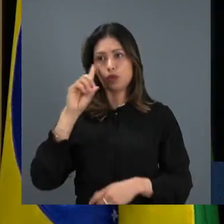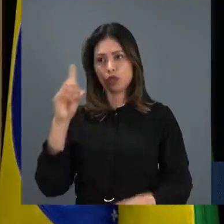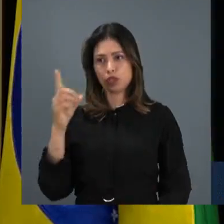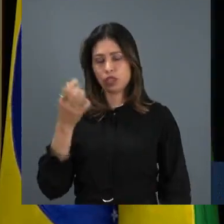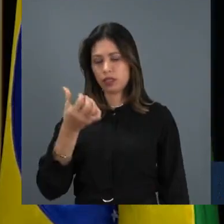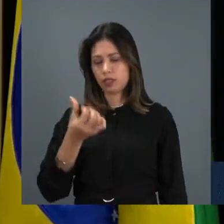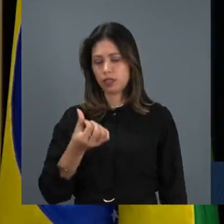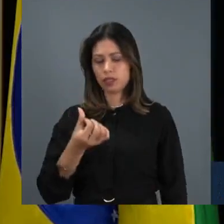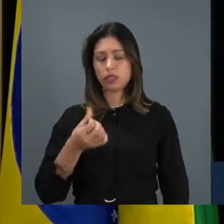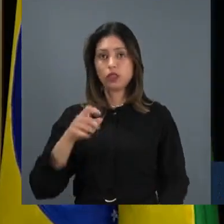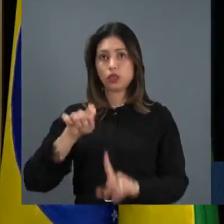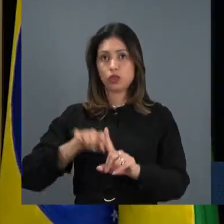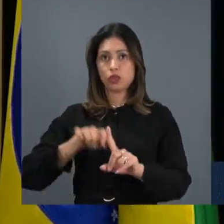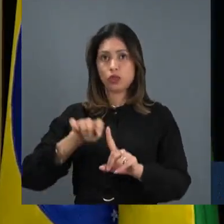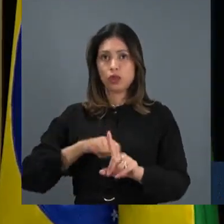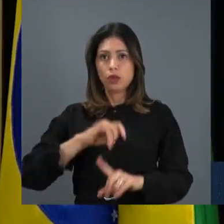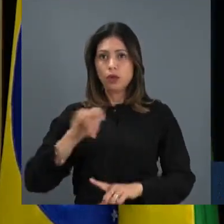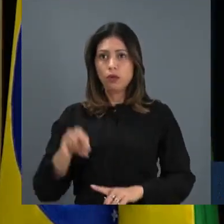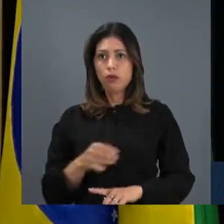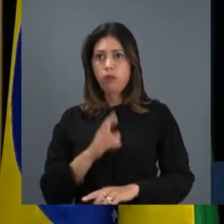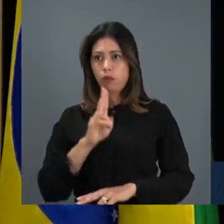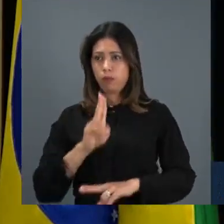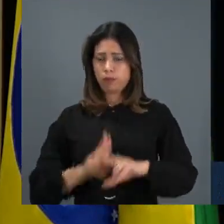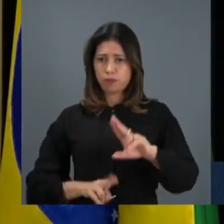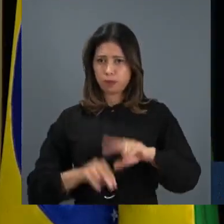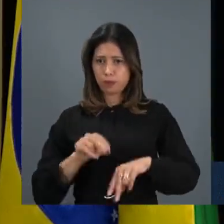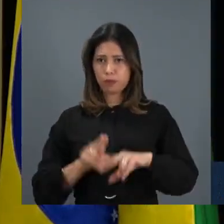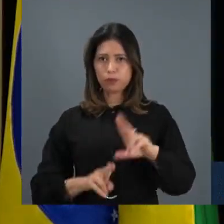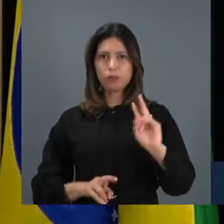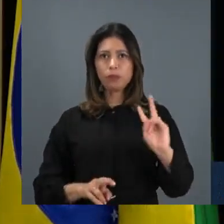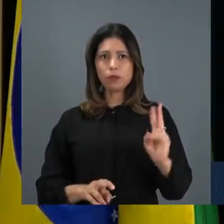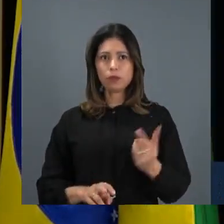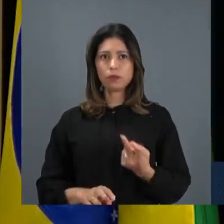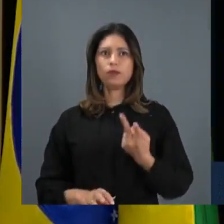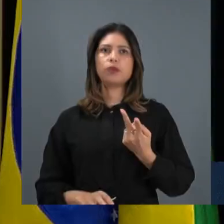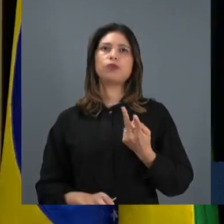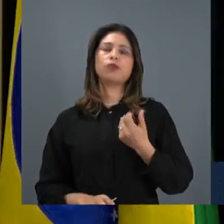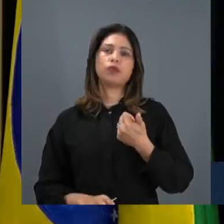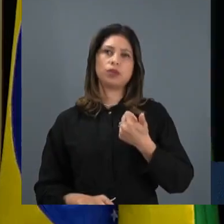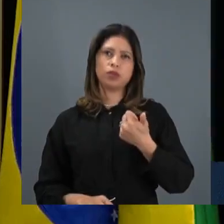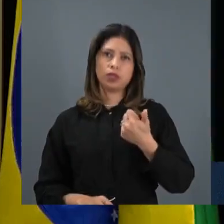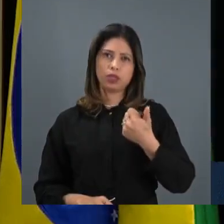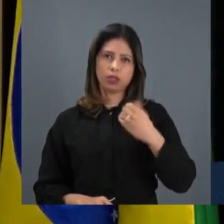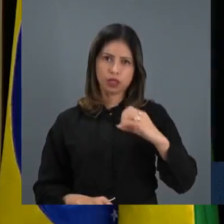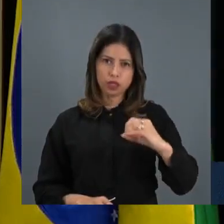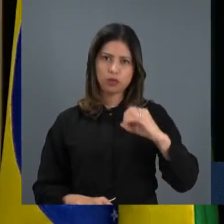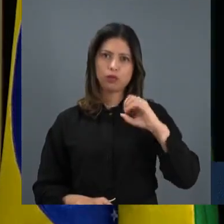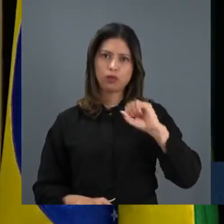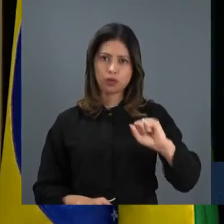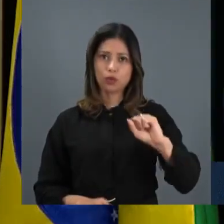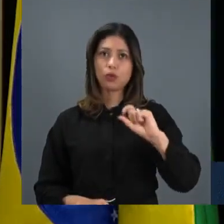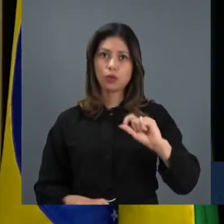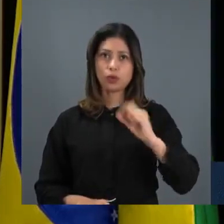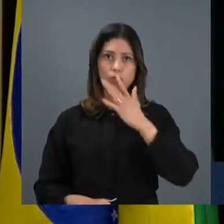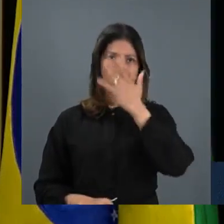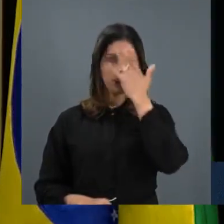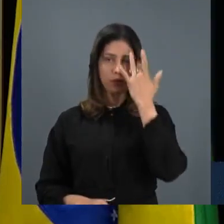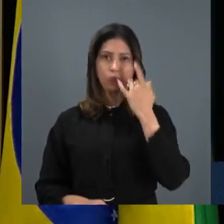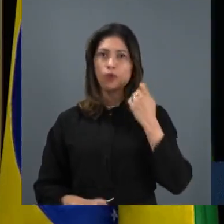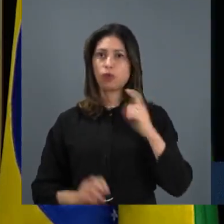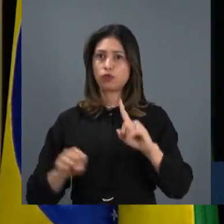junho, 208 envolvidos nos atos de 8 de janeiro por descumprimento de